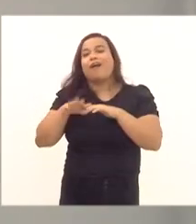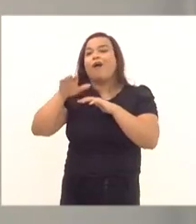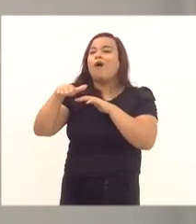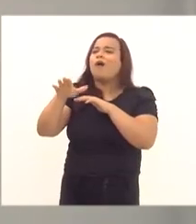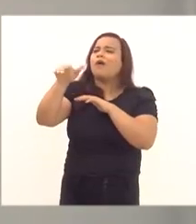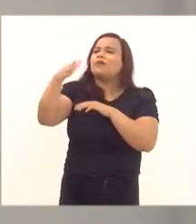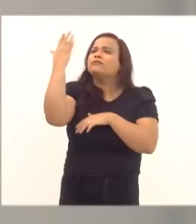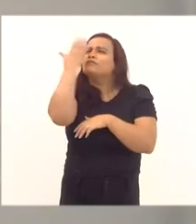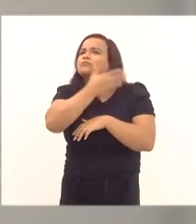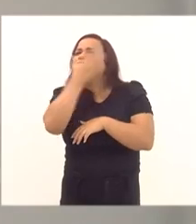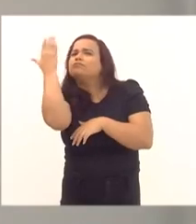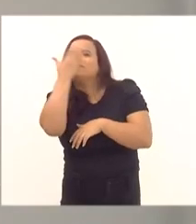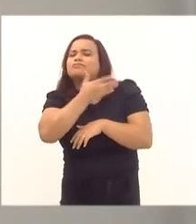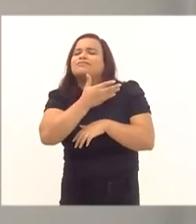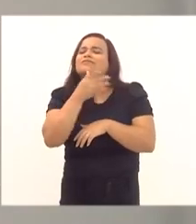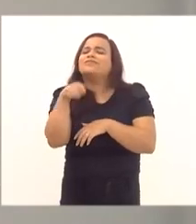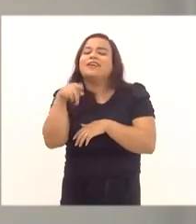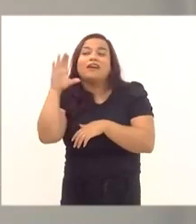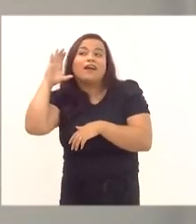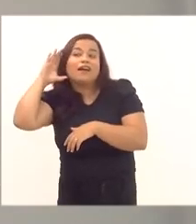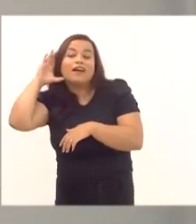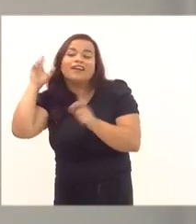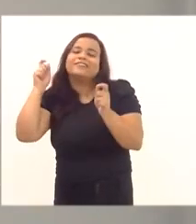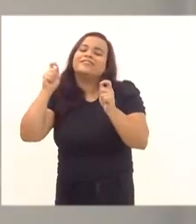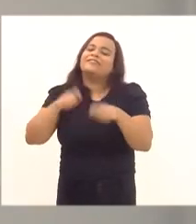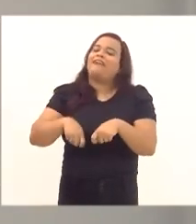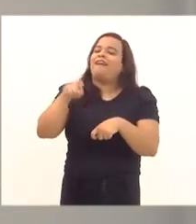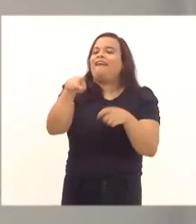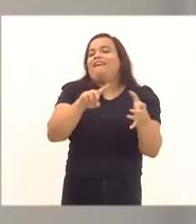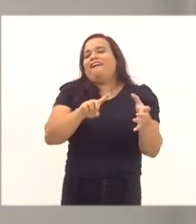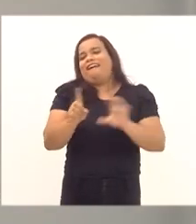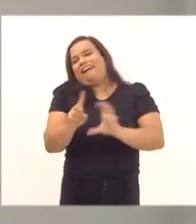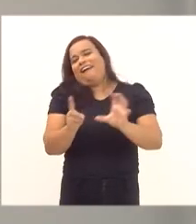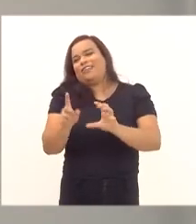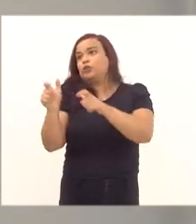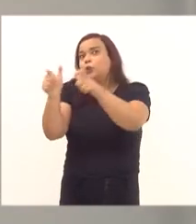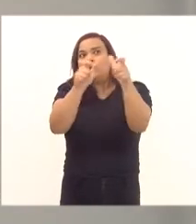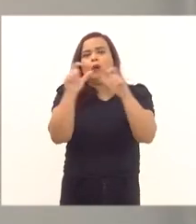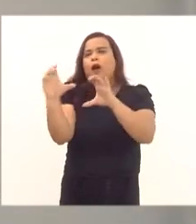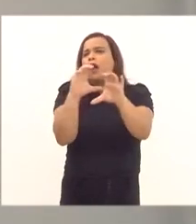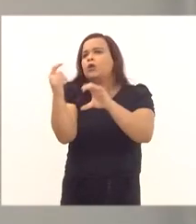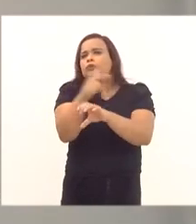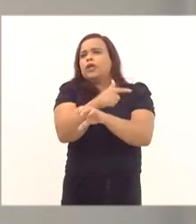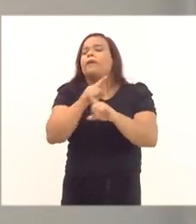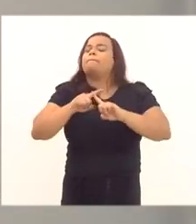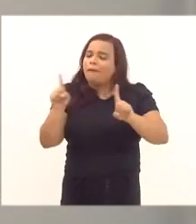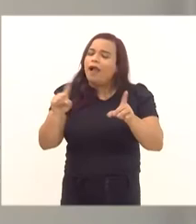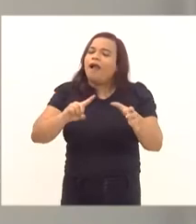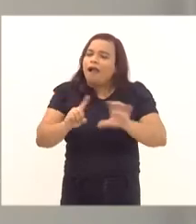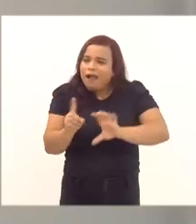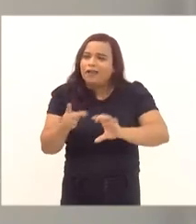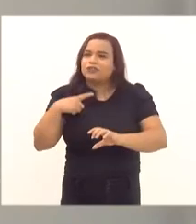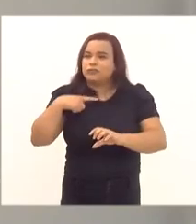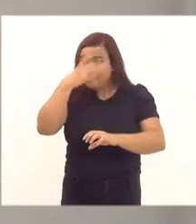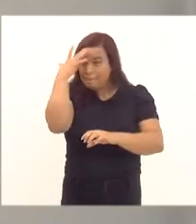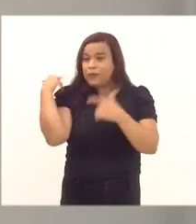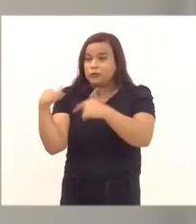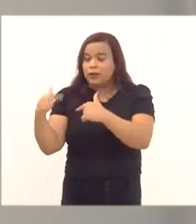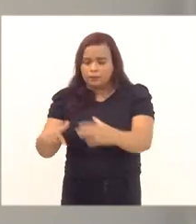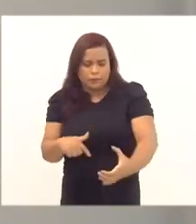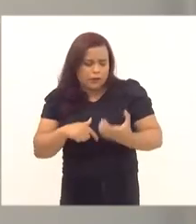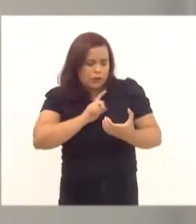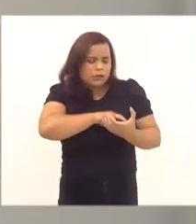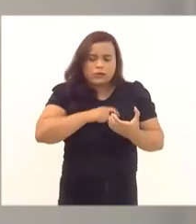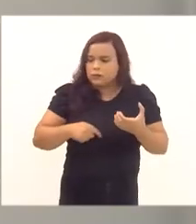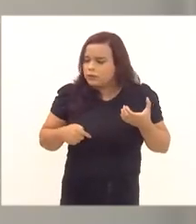nos rincões onde não chega nenhuma outra comunicação né o radinho tá lá na mão de um trabalhador